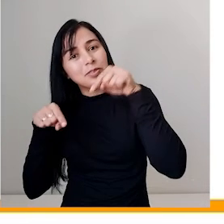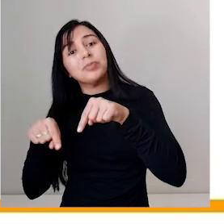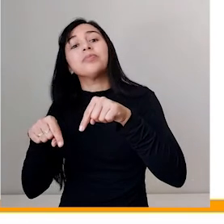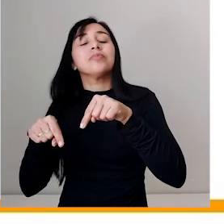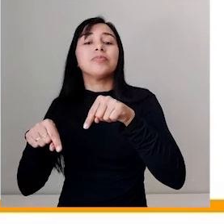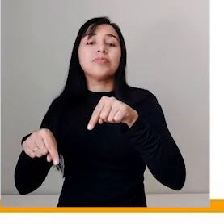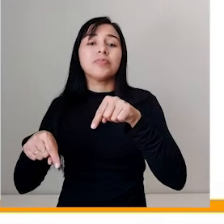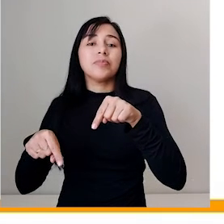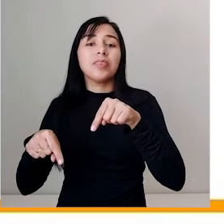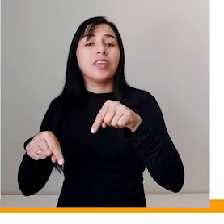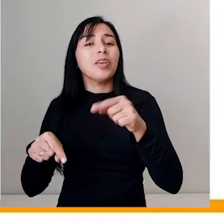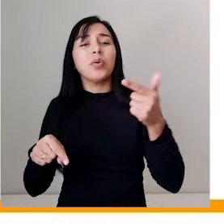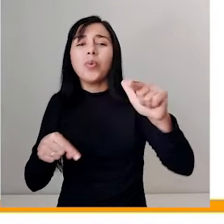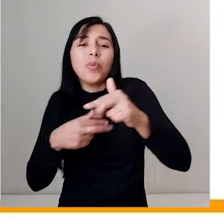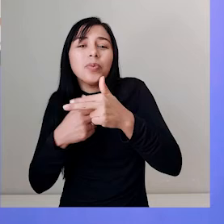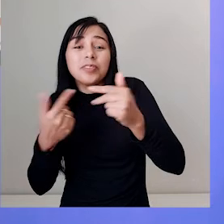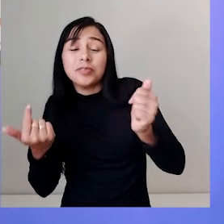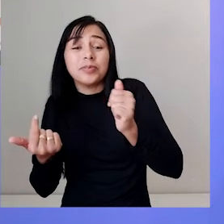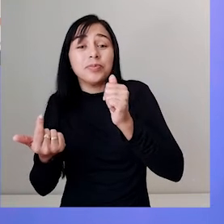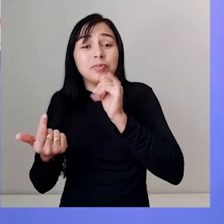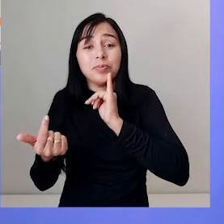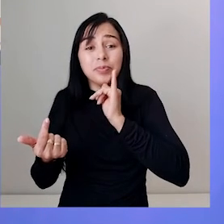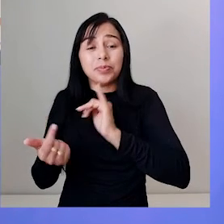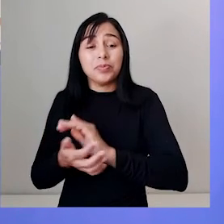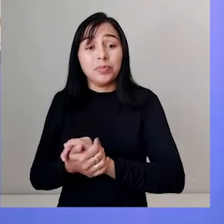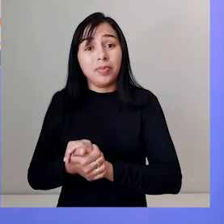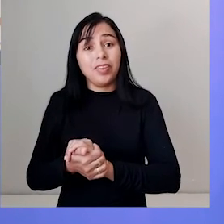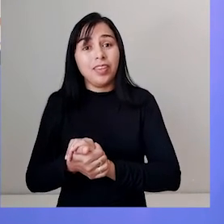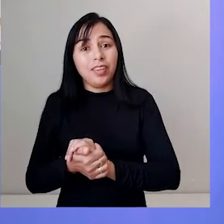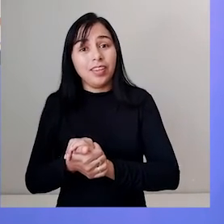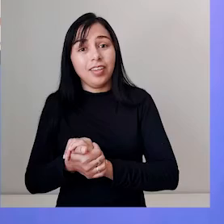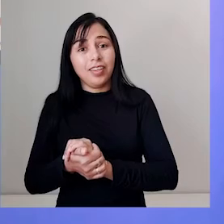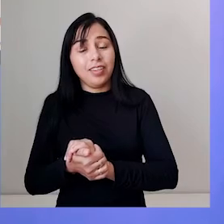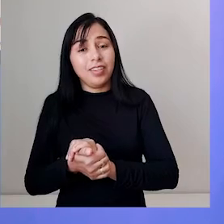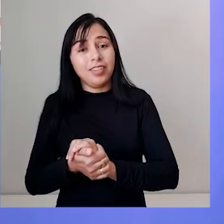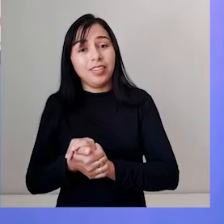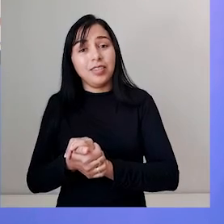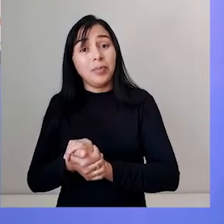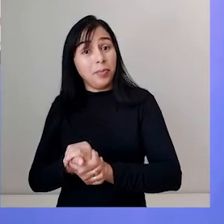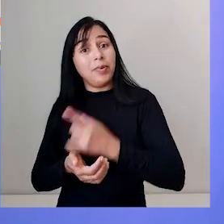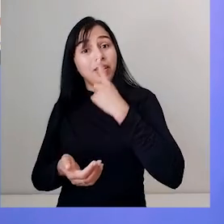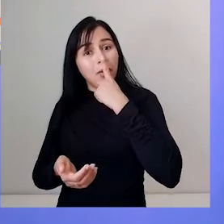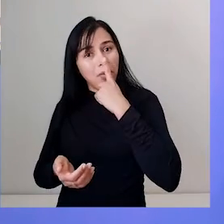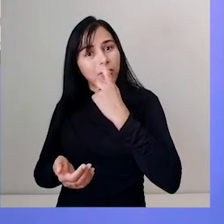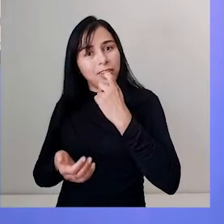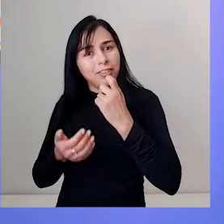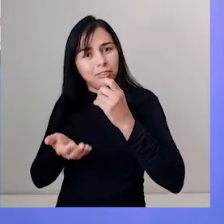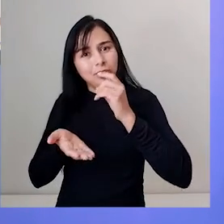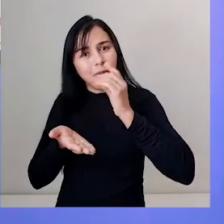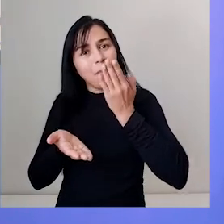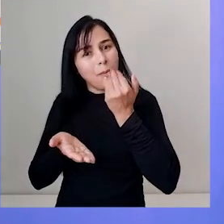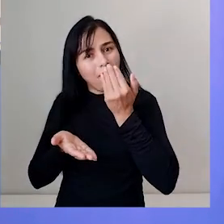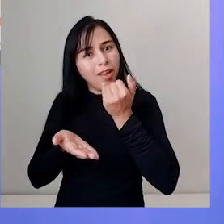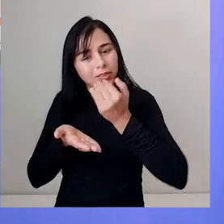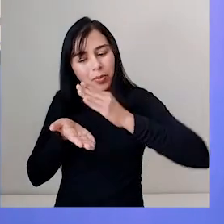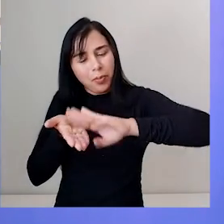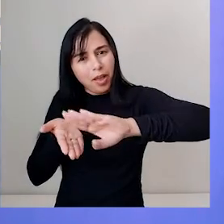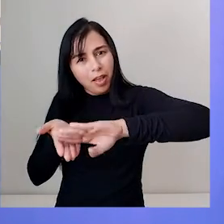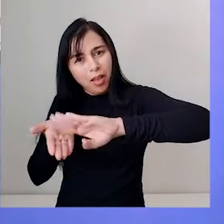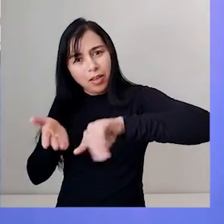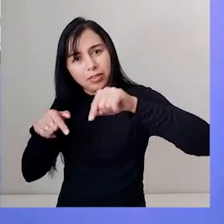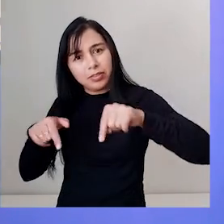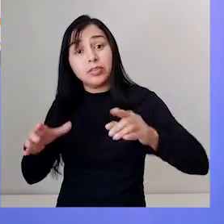transformar em outros produtos. Quando nós fazemos uma pilha de compostagem, utilizando